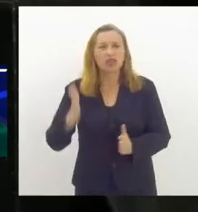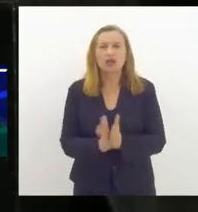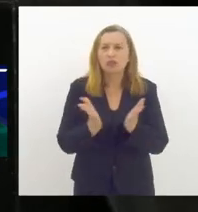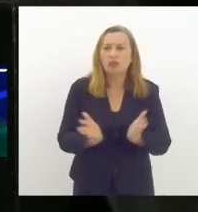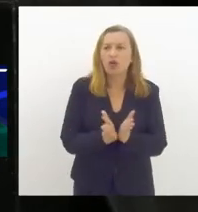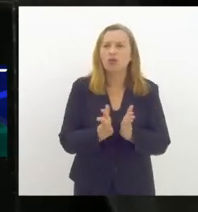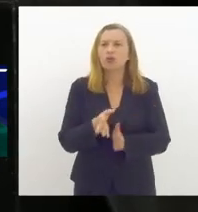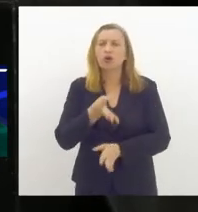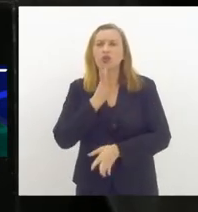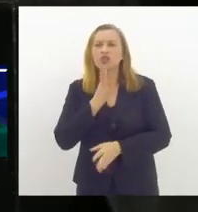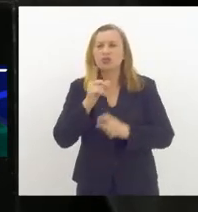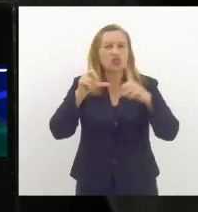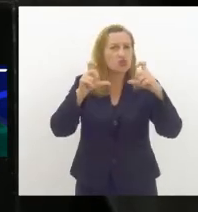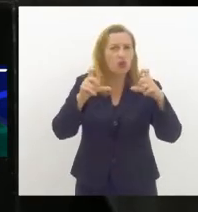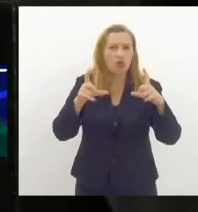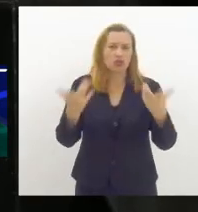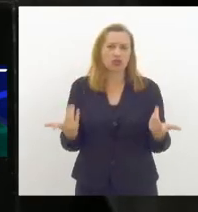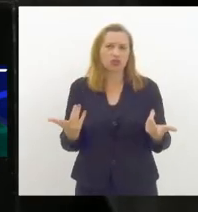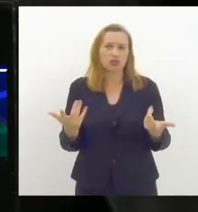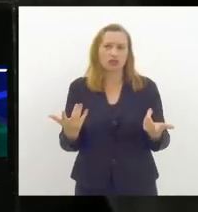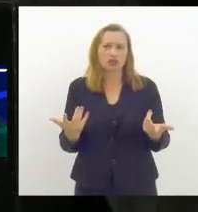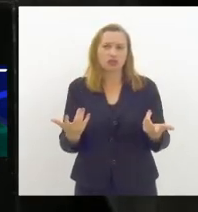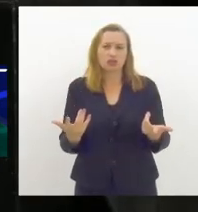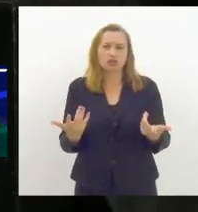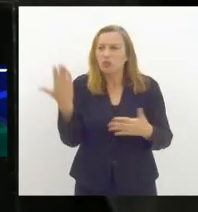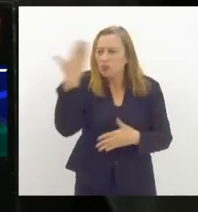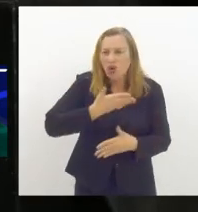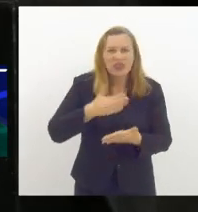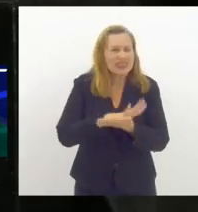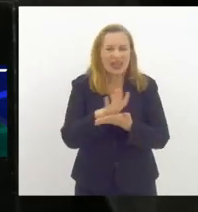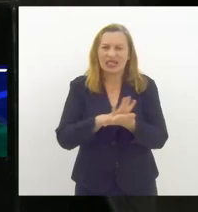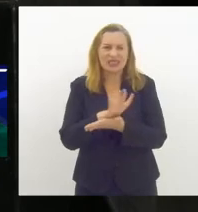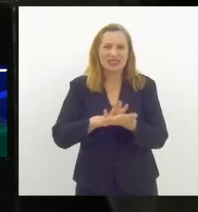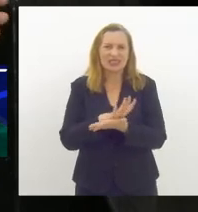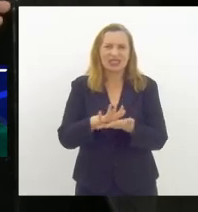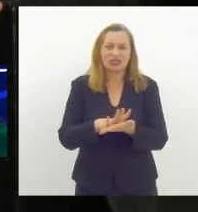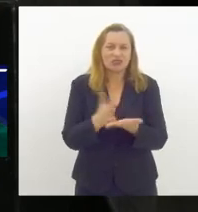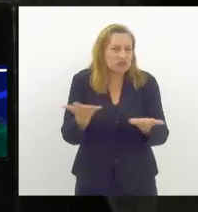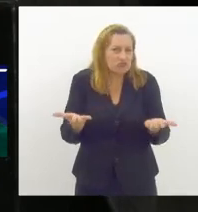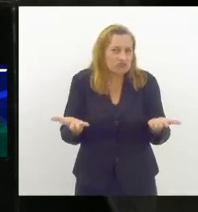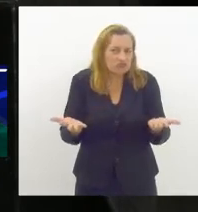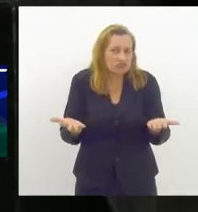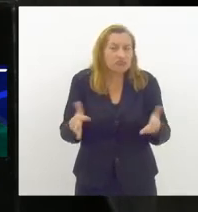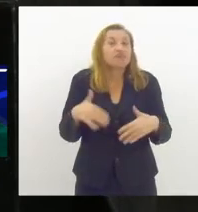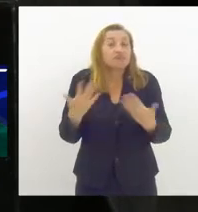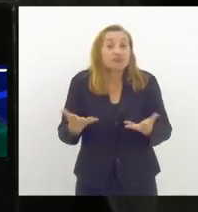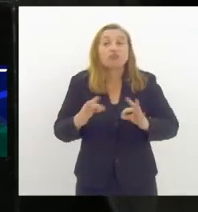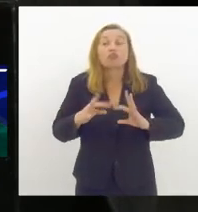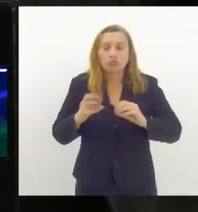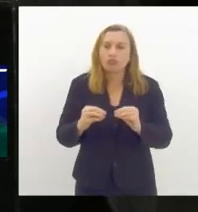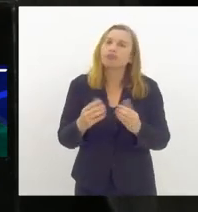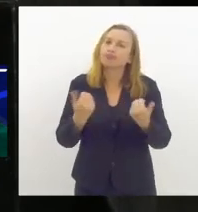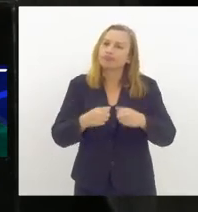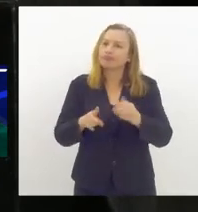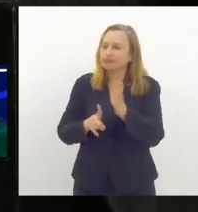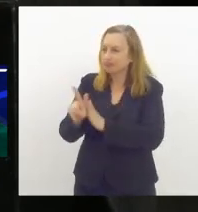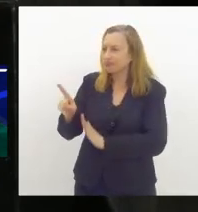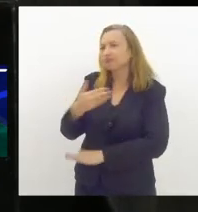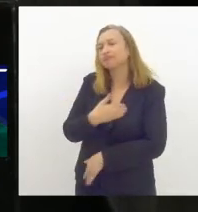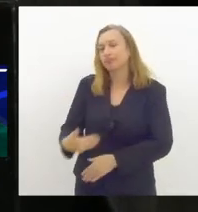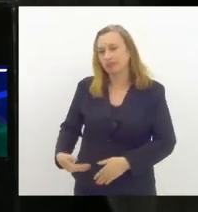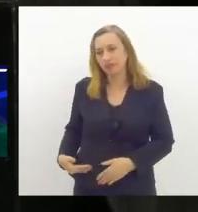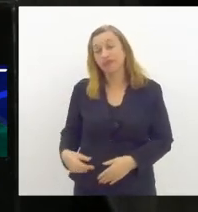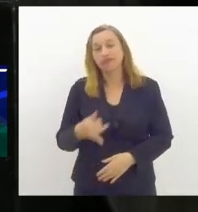Pobre o reconhecimento fotográfico tem um e sem nenhum Evidence Ação Sem nenhuma prova sem nenhum indício então assim tudo isso tem que ter perguntado ao